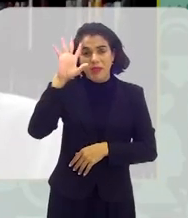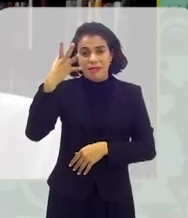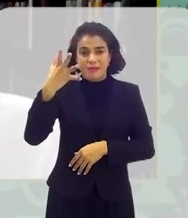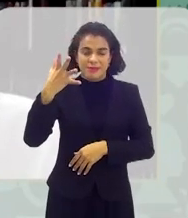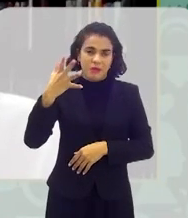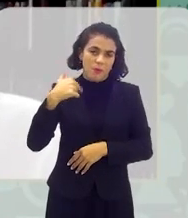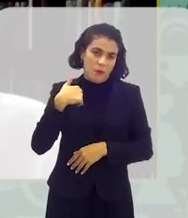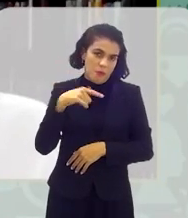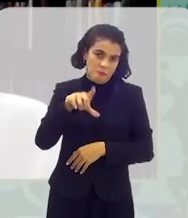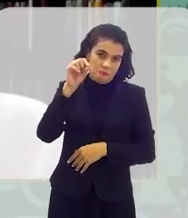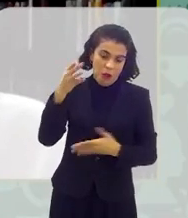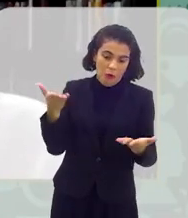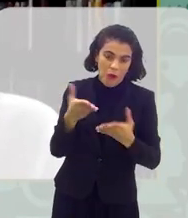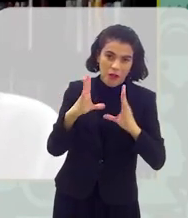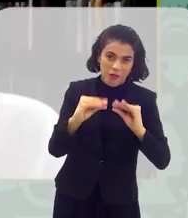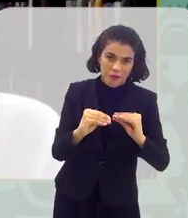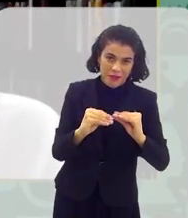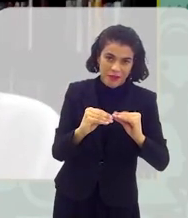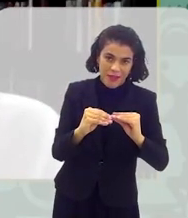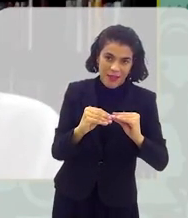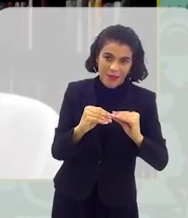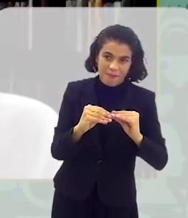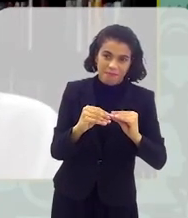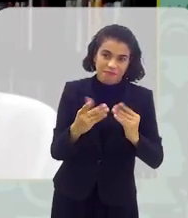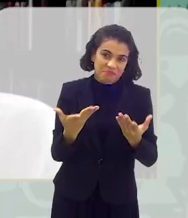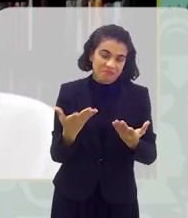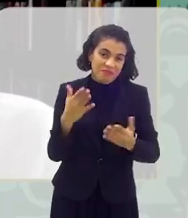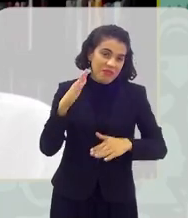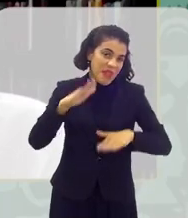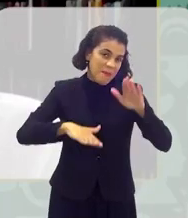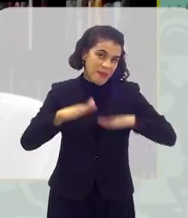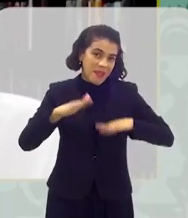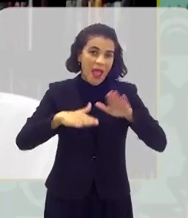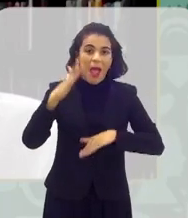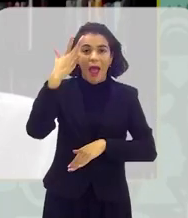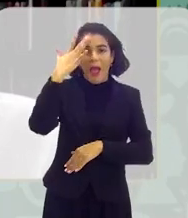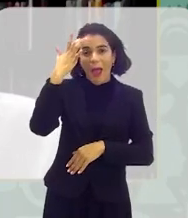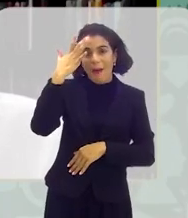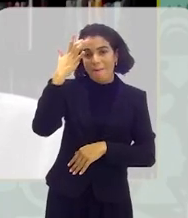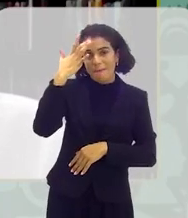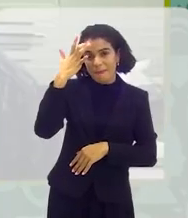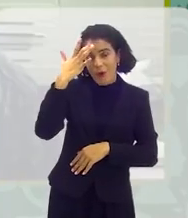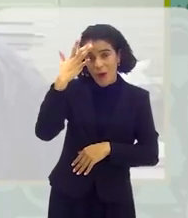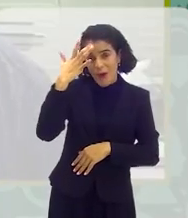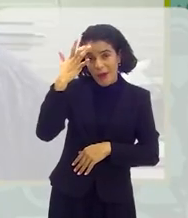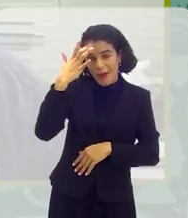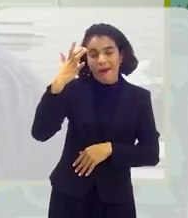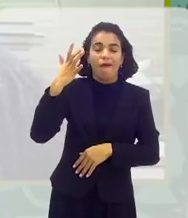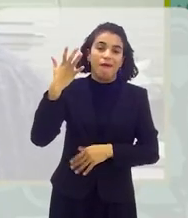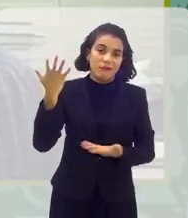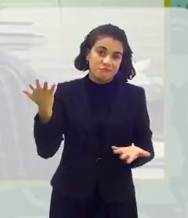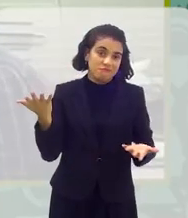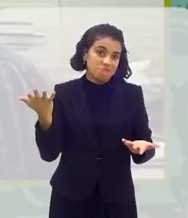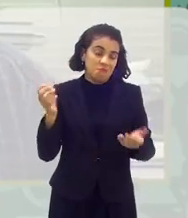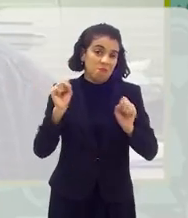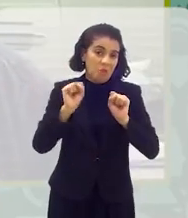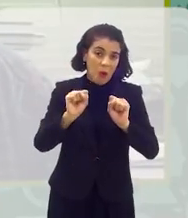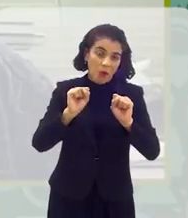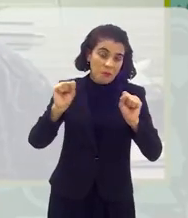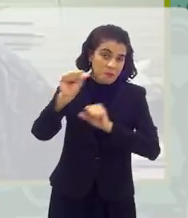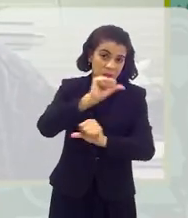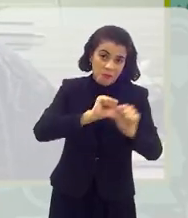uma decisão que eu tomo hoje à noite eu tomo uma decisão que eu tomo hoje à noite